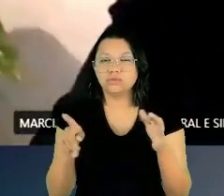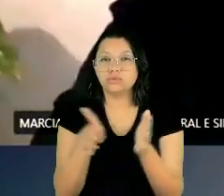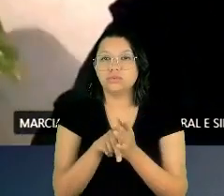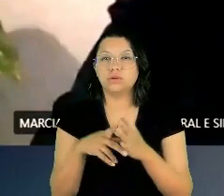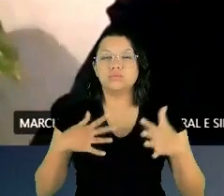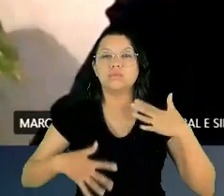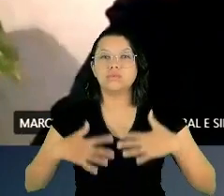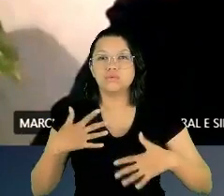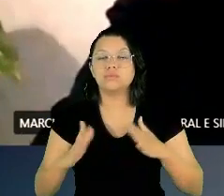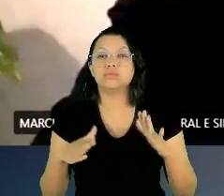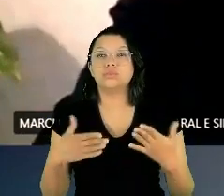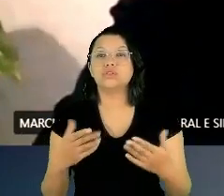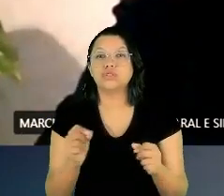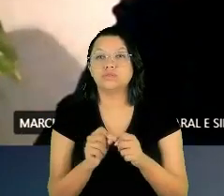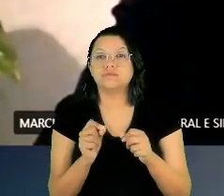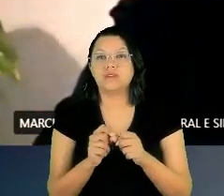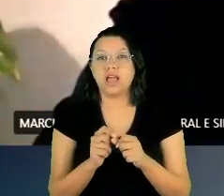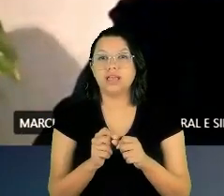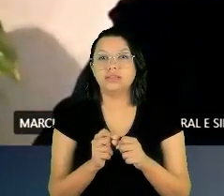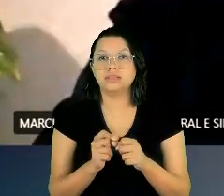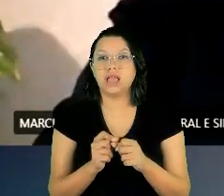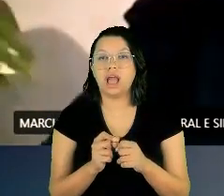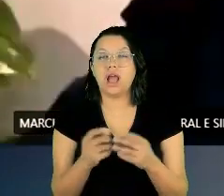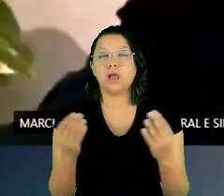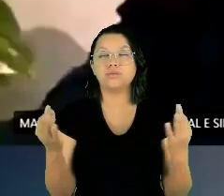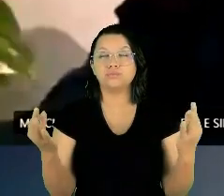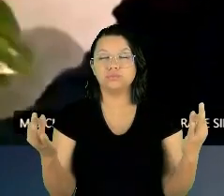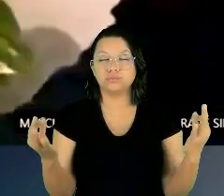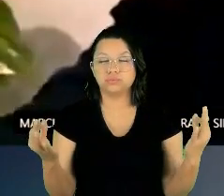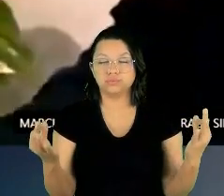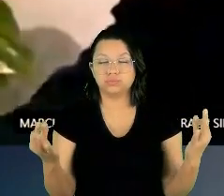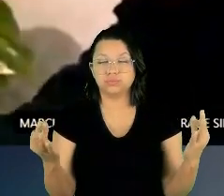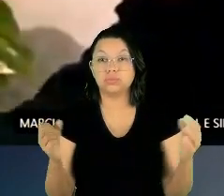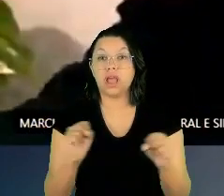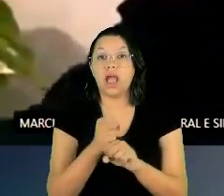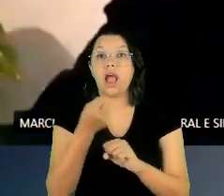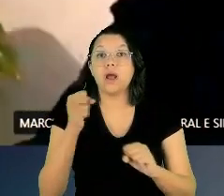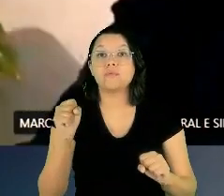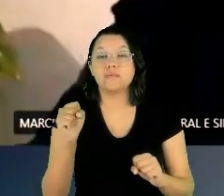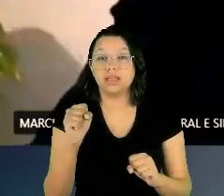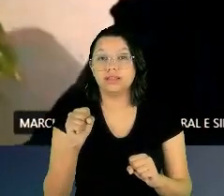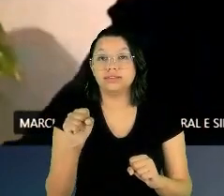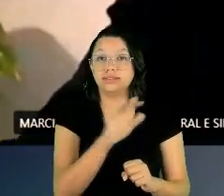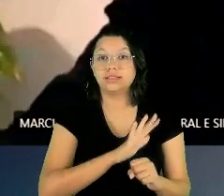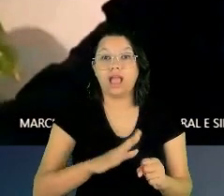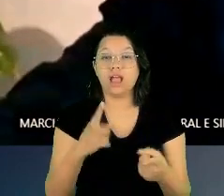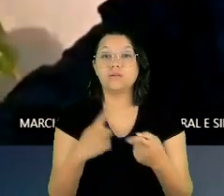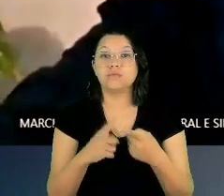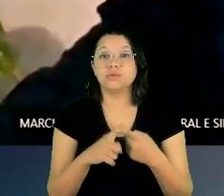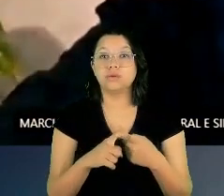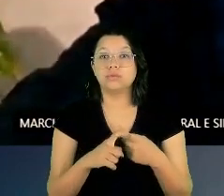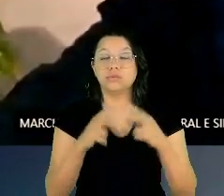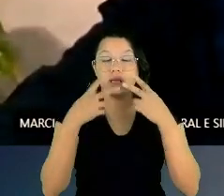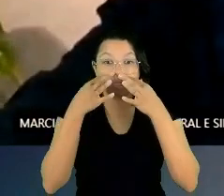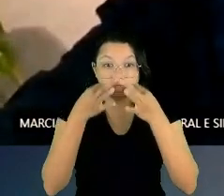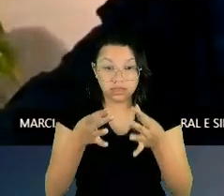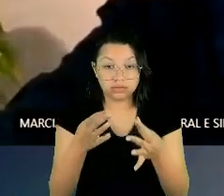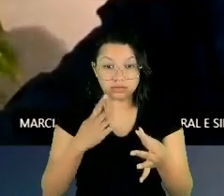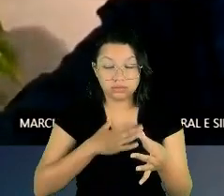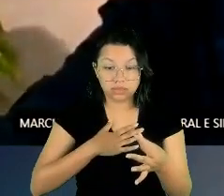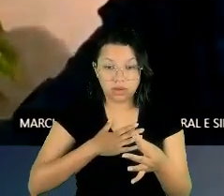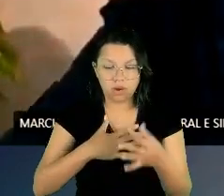somatosensorial de reconhecimento do nosso corpo. Quando a gente pratica meditação, por exemplo, aumenta a atividade dessa área, porque na meditação eu estou prestando atenção no meu